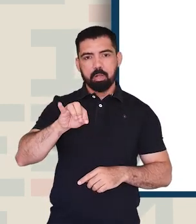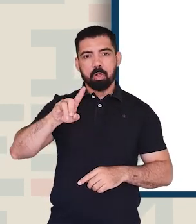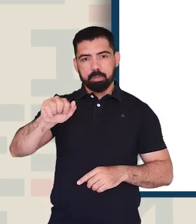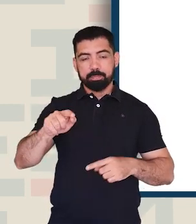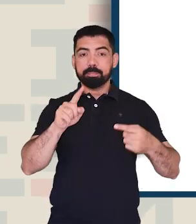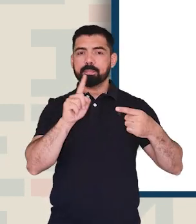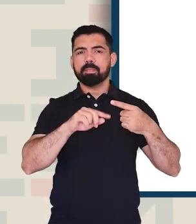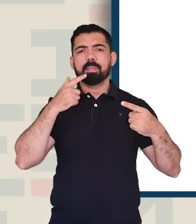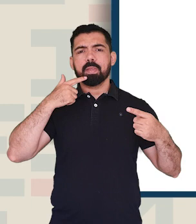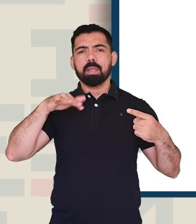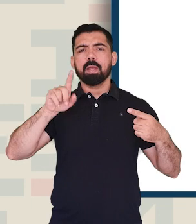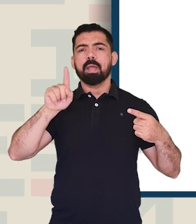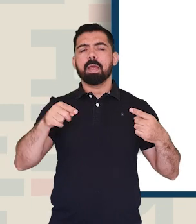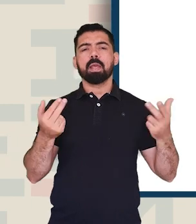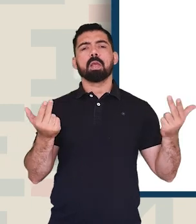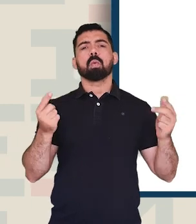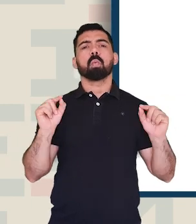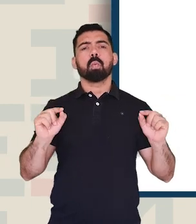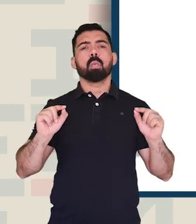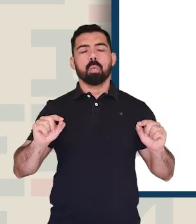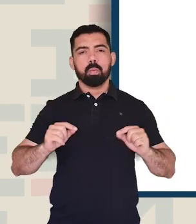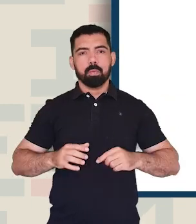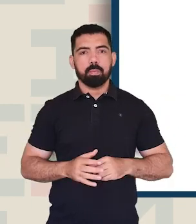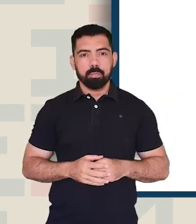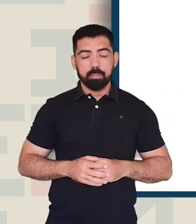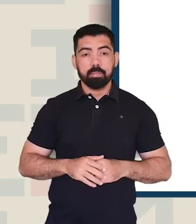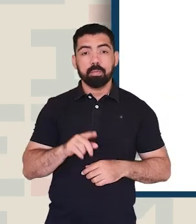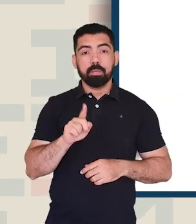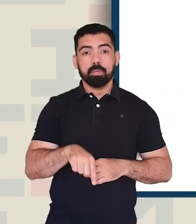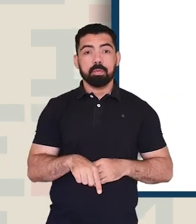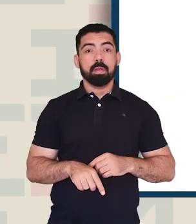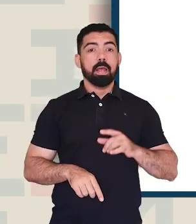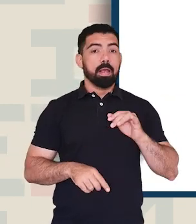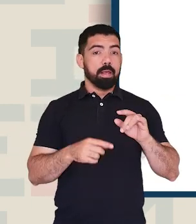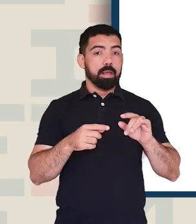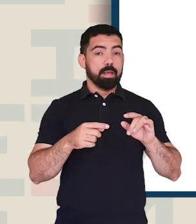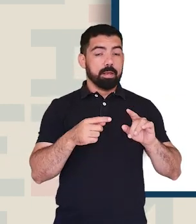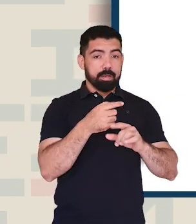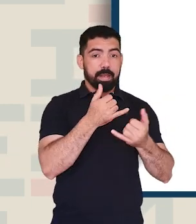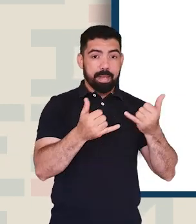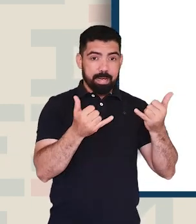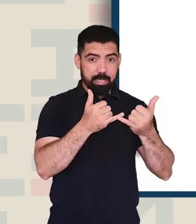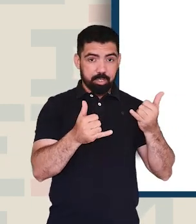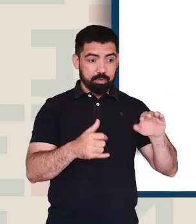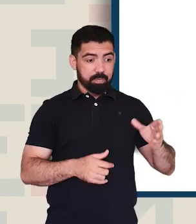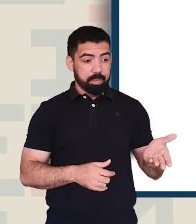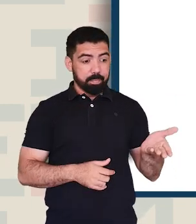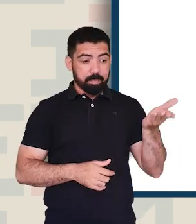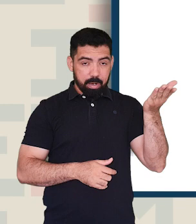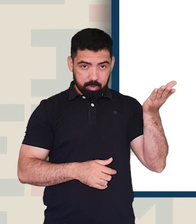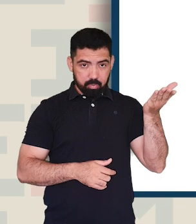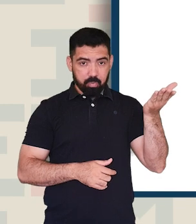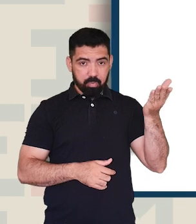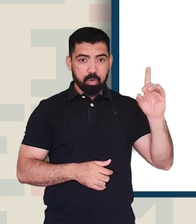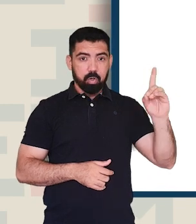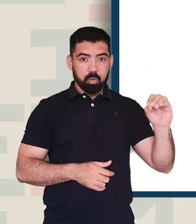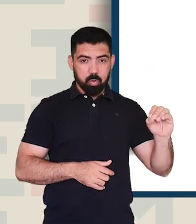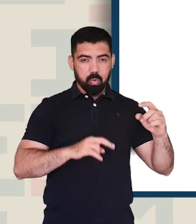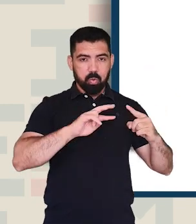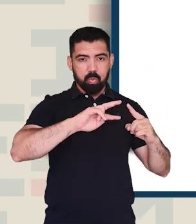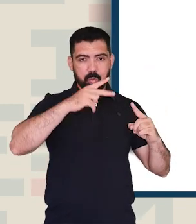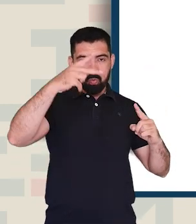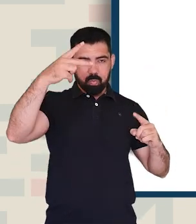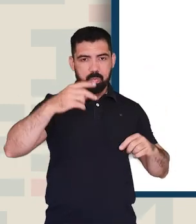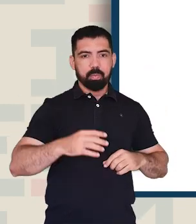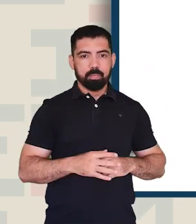menor natural, ela é a mesma coisa da escala relativa maior do, por exemplo, Dó. O